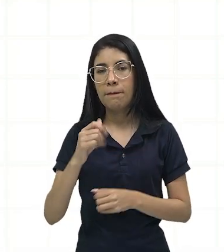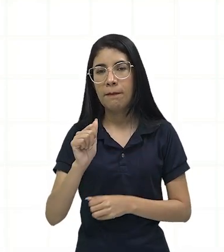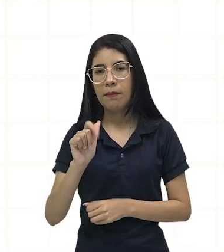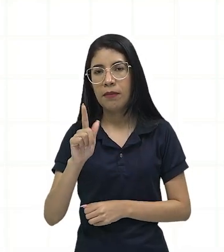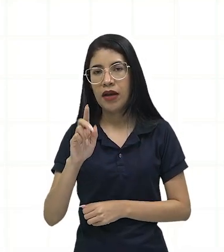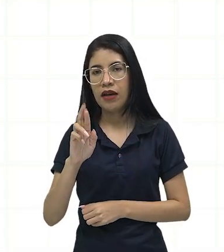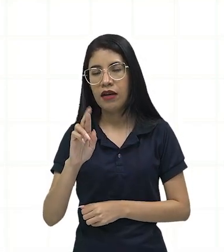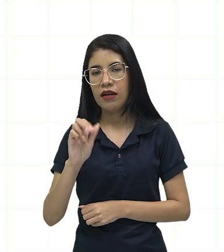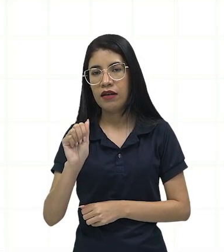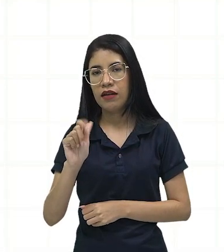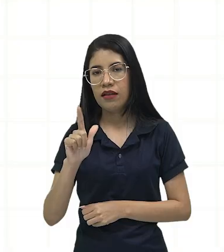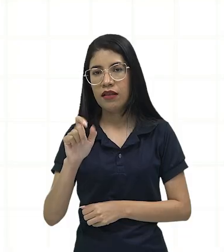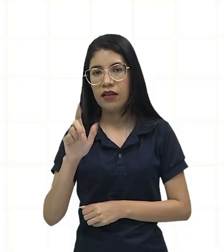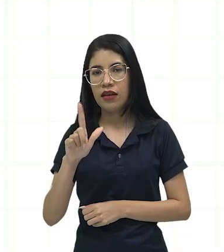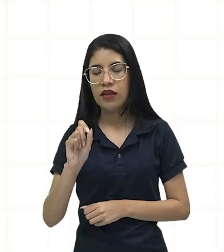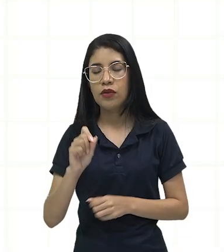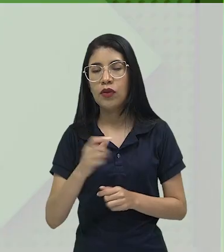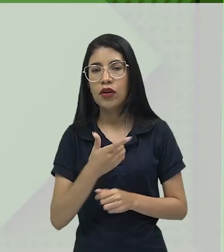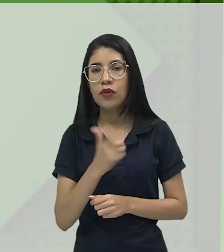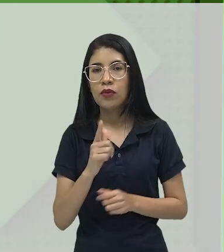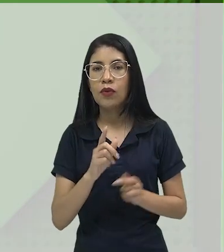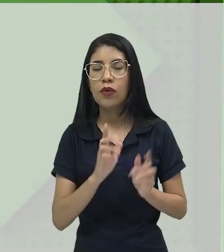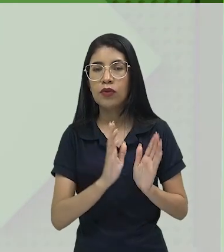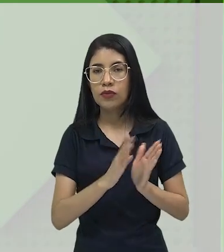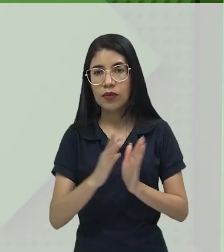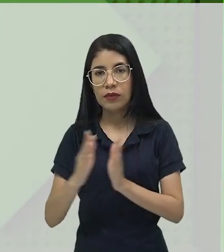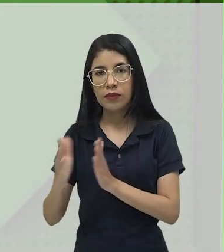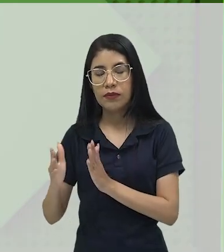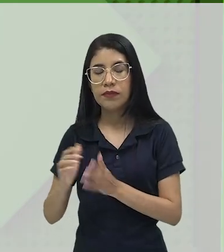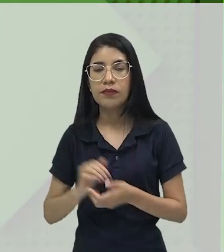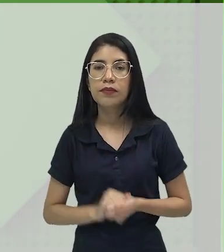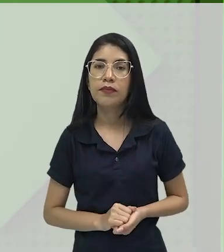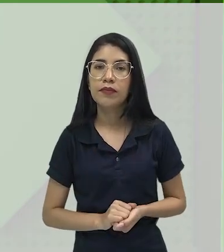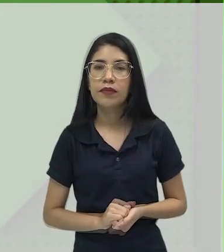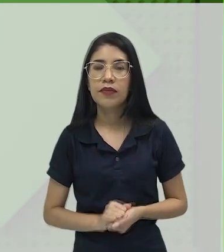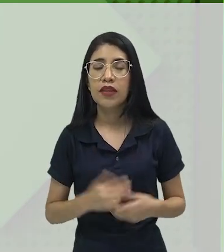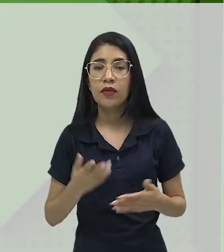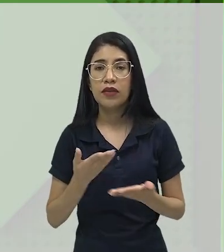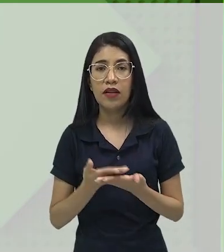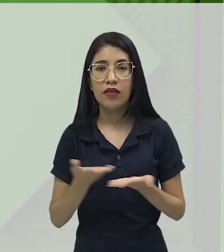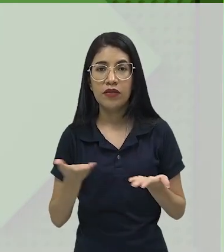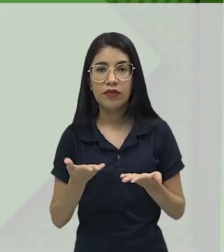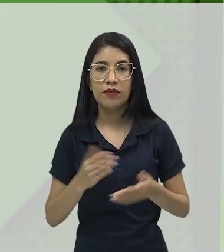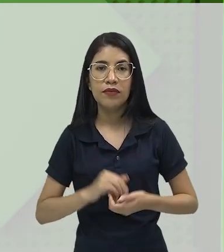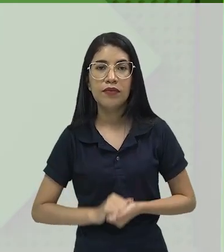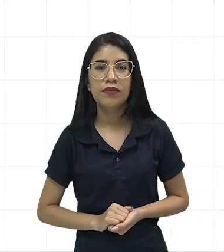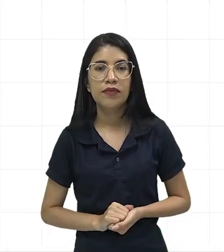e do circuito em série. Muito bem, essa foi a nossa aula.